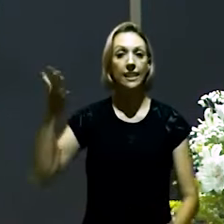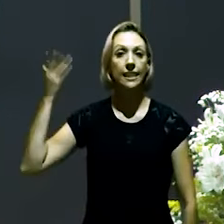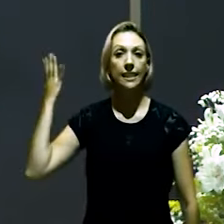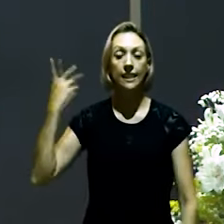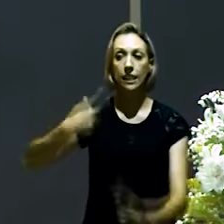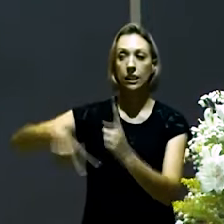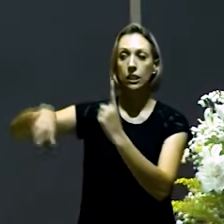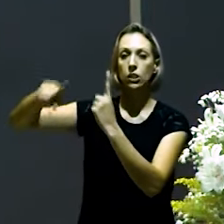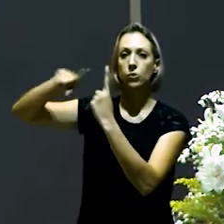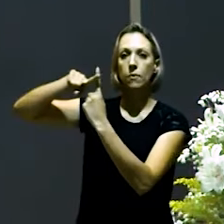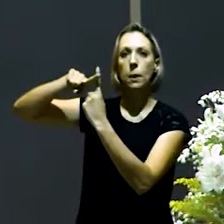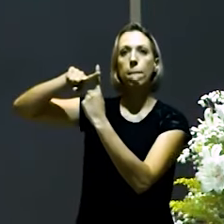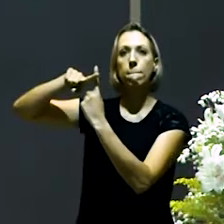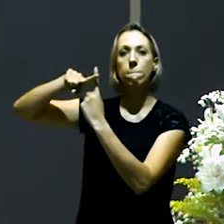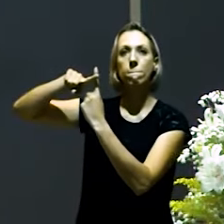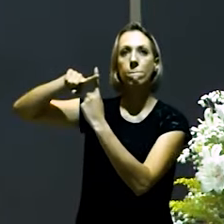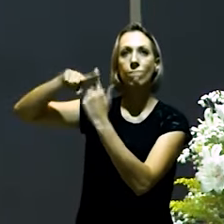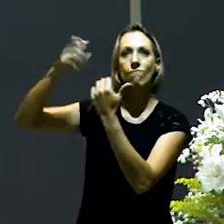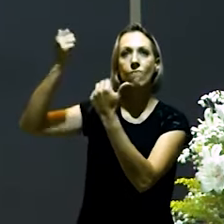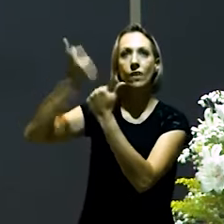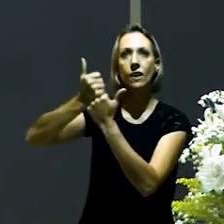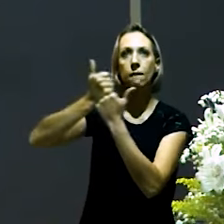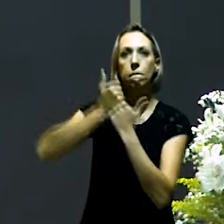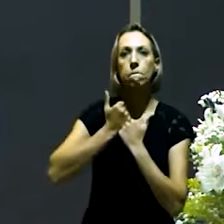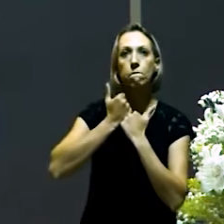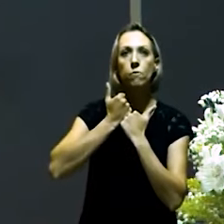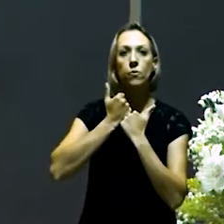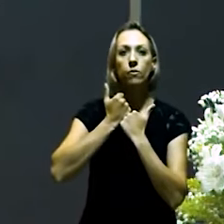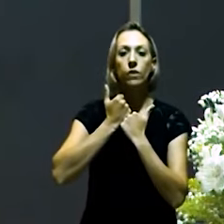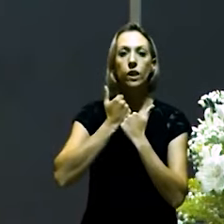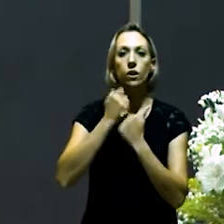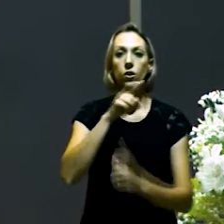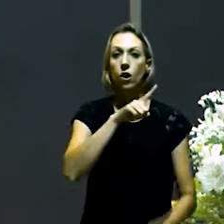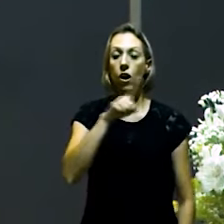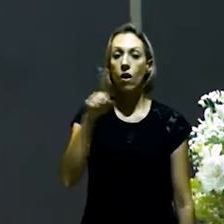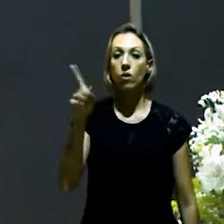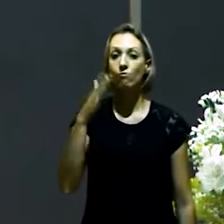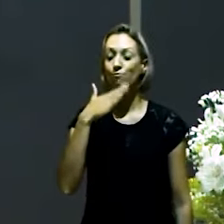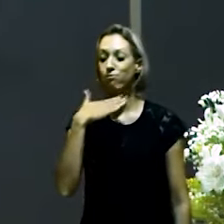aguda, eu não tenho como esconder essa mensagem de você e te dizer: você está morto no seu